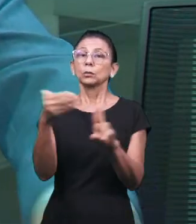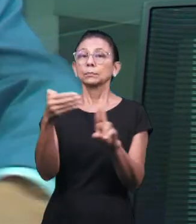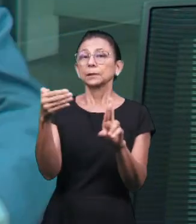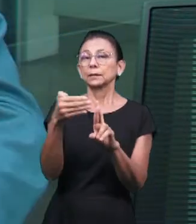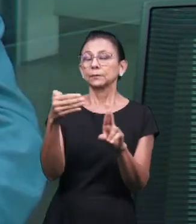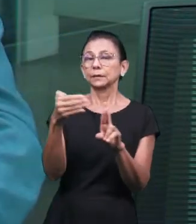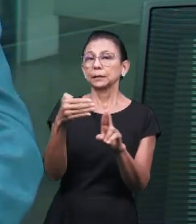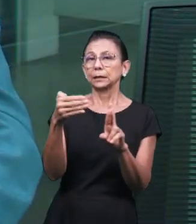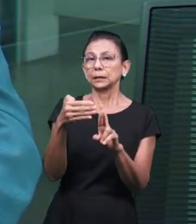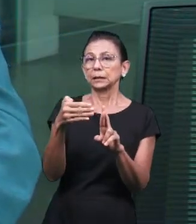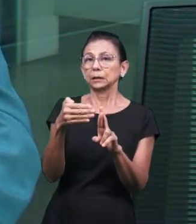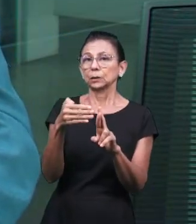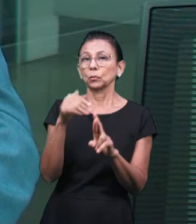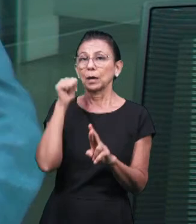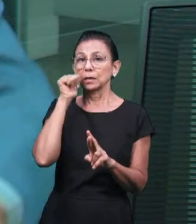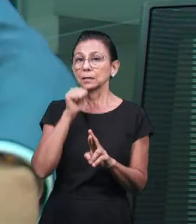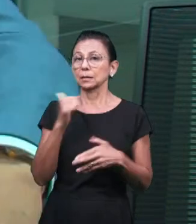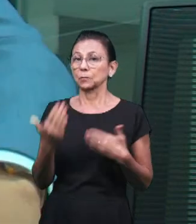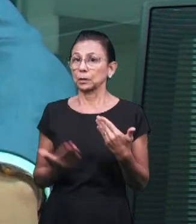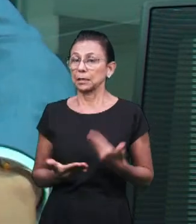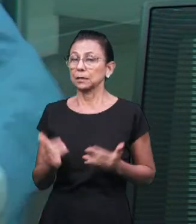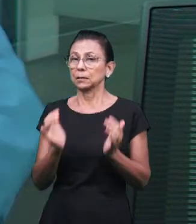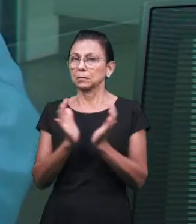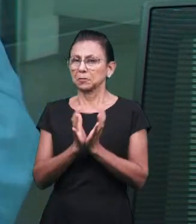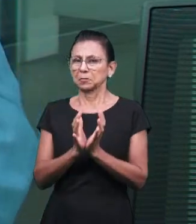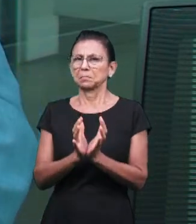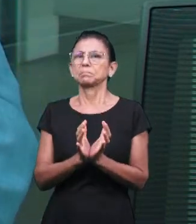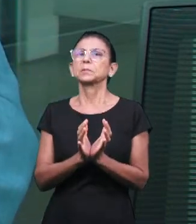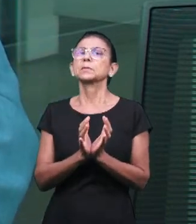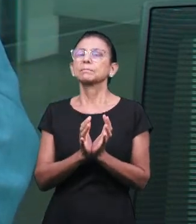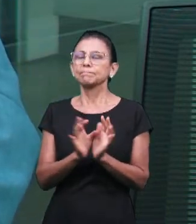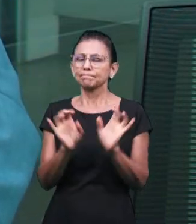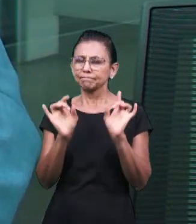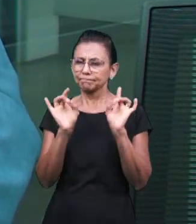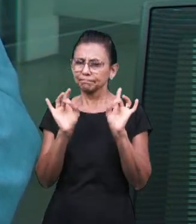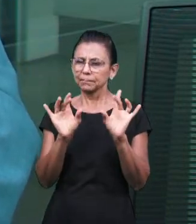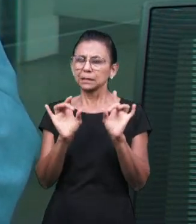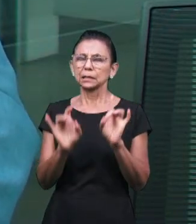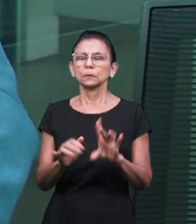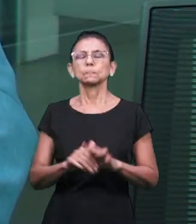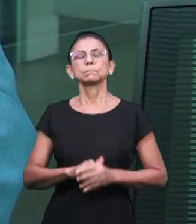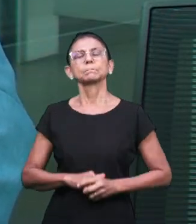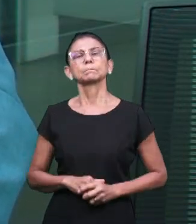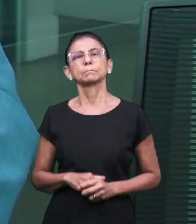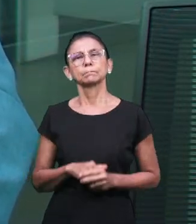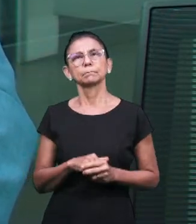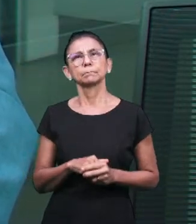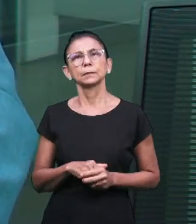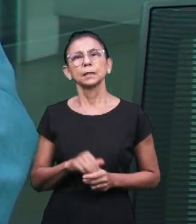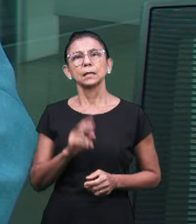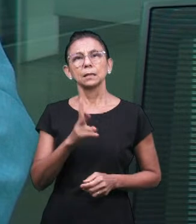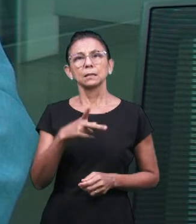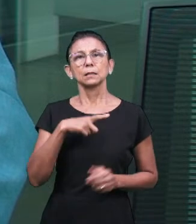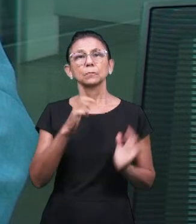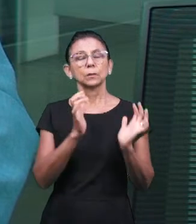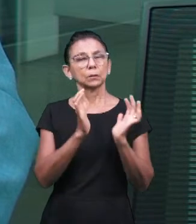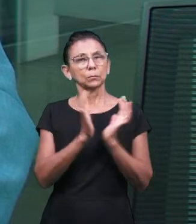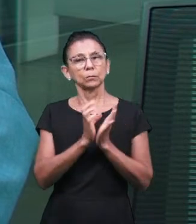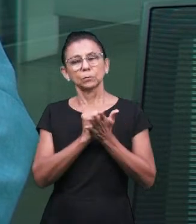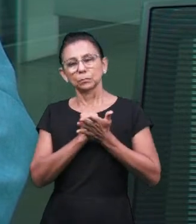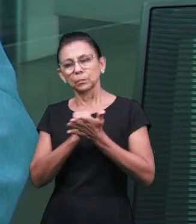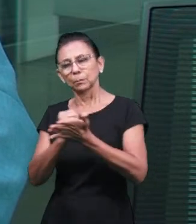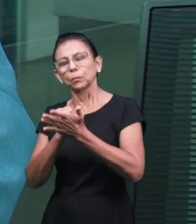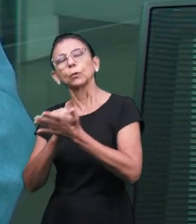um grupo espetacular. É sempre um grupo que dá um suporte no dia a dia da igreja e